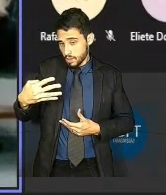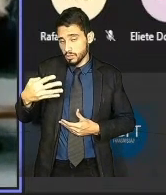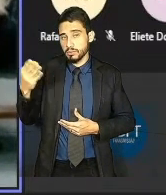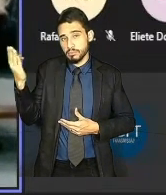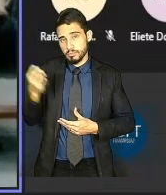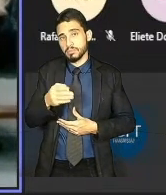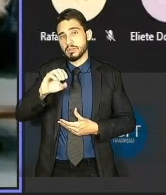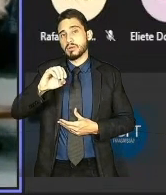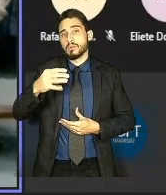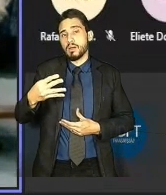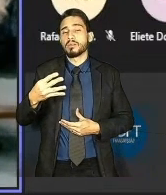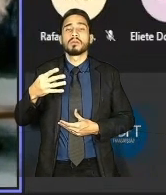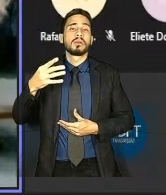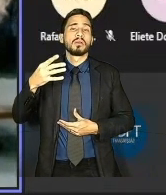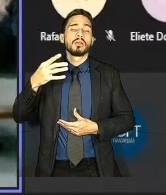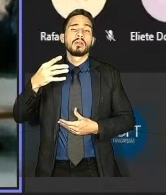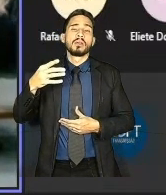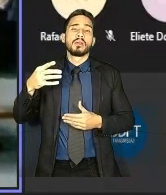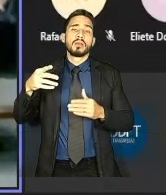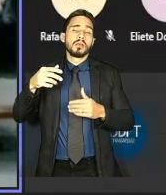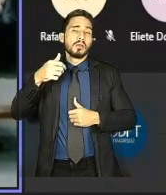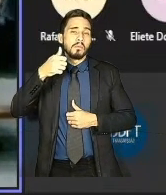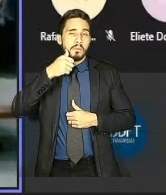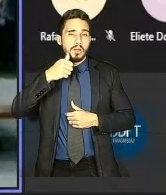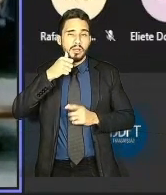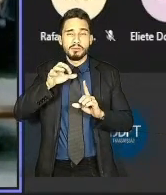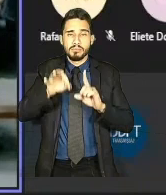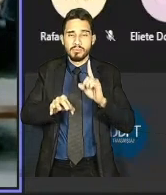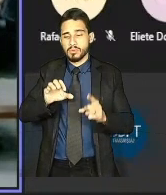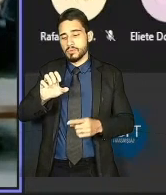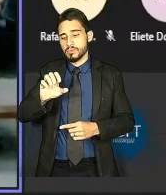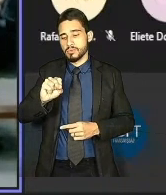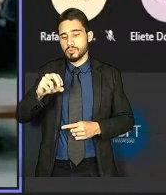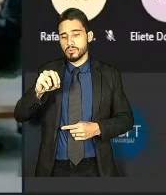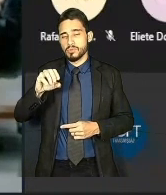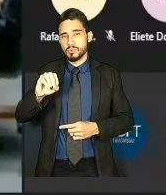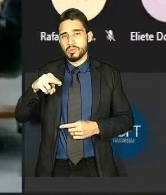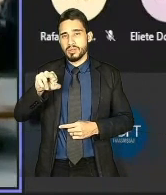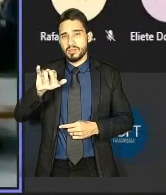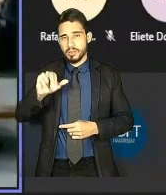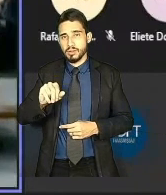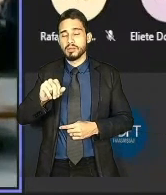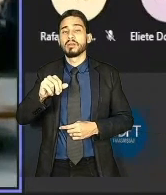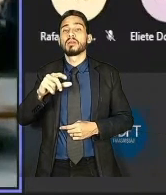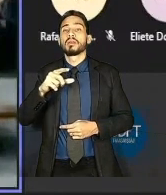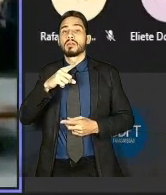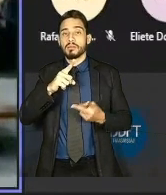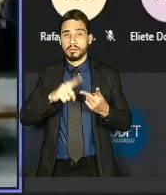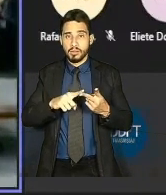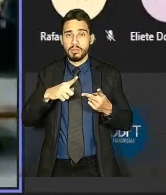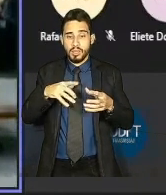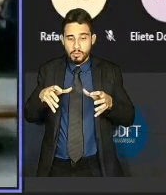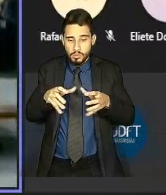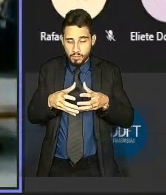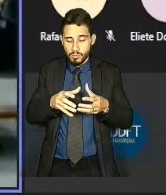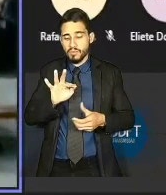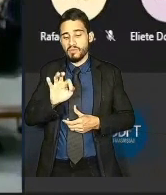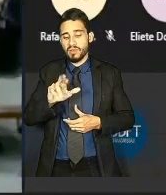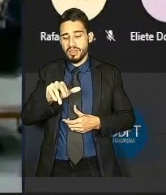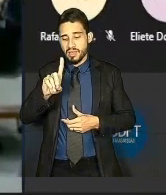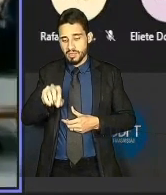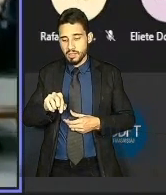0674, dígito 04, a relatora desembargadora Sonira Rocha Campos da Assunção, no quórum os desembargadores Fernando Abib e